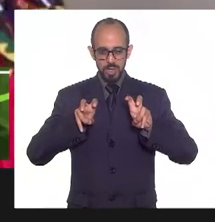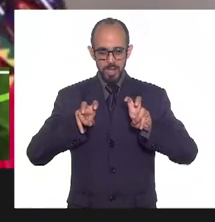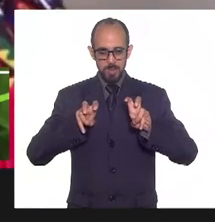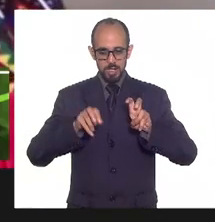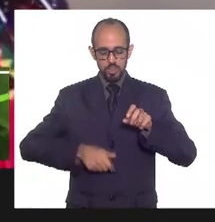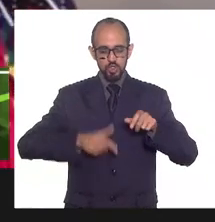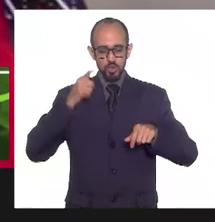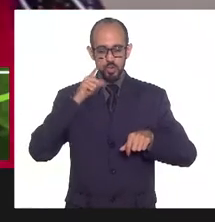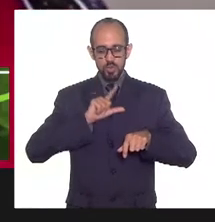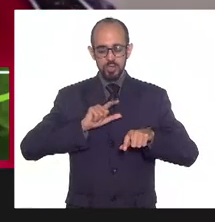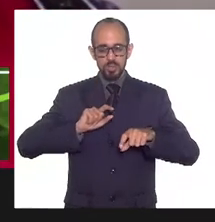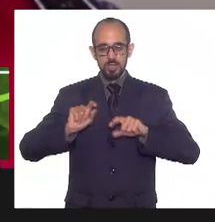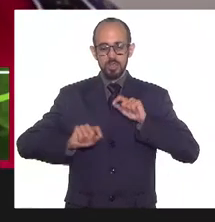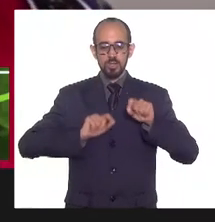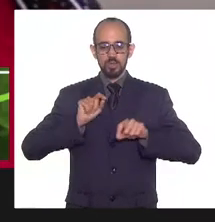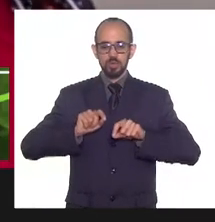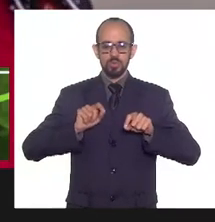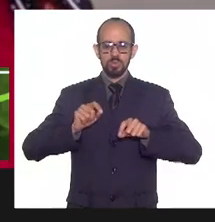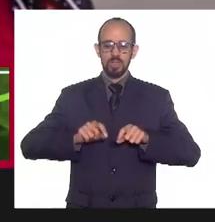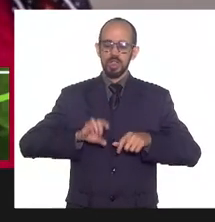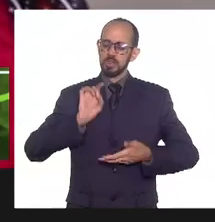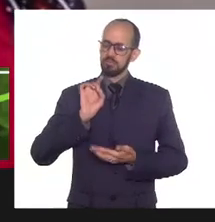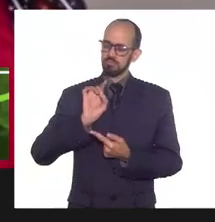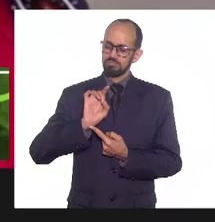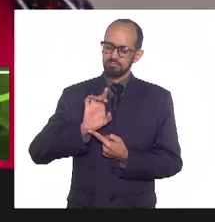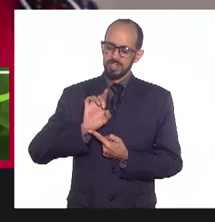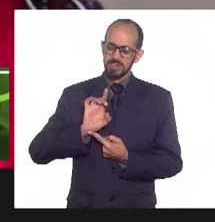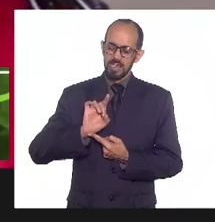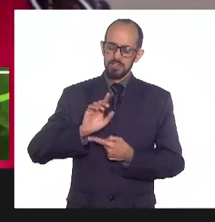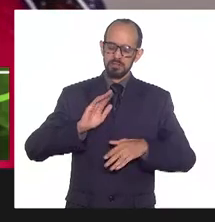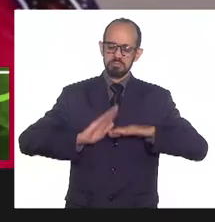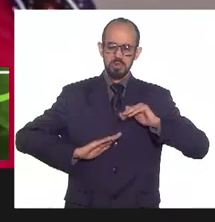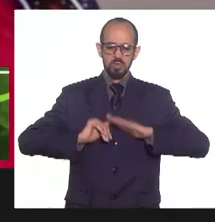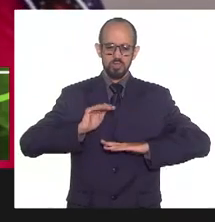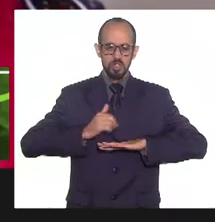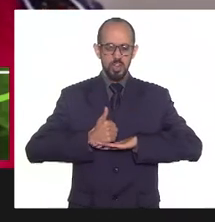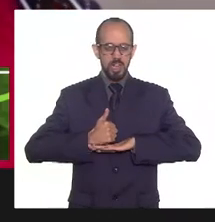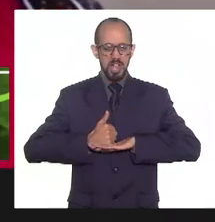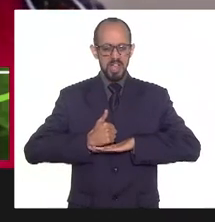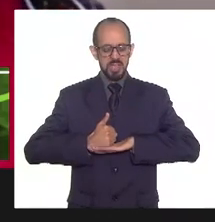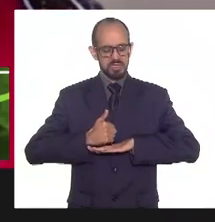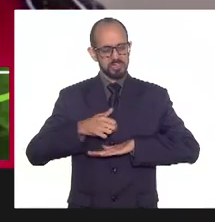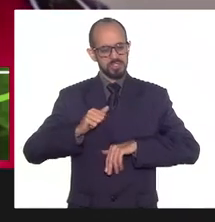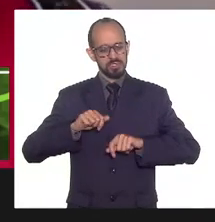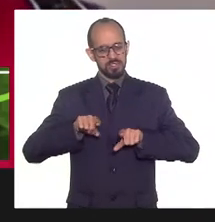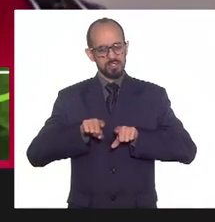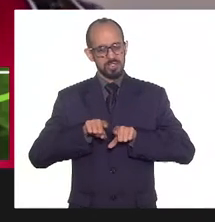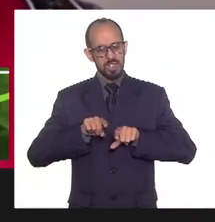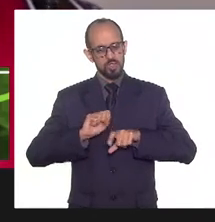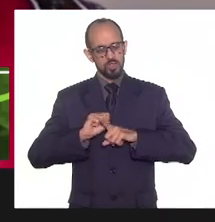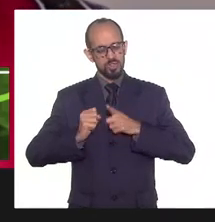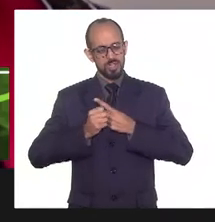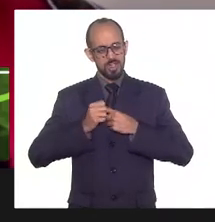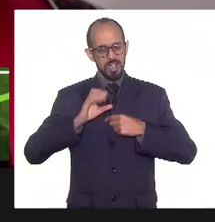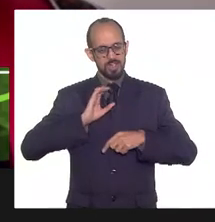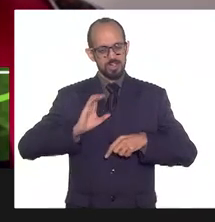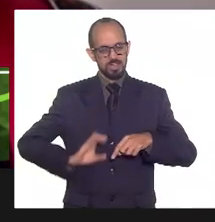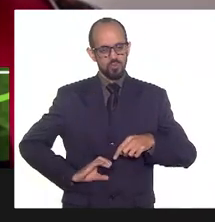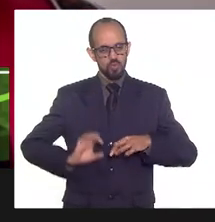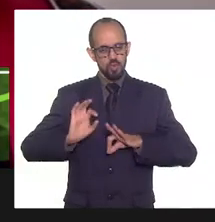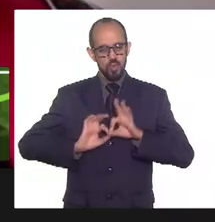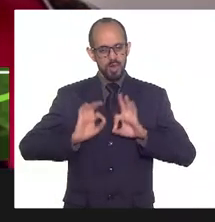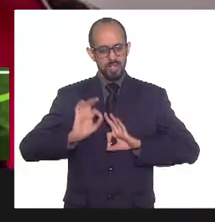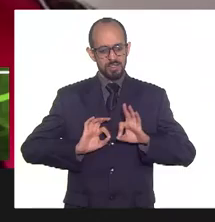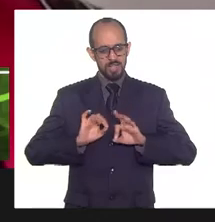diversos especialistas ou né sociedade civil no geral organizada